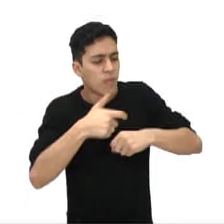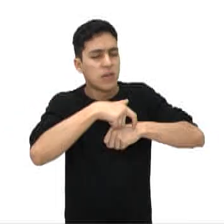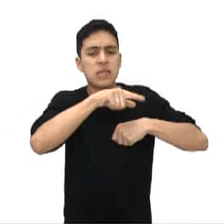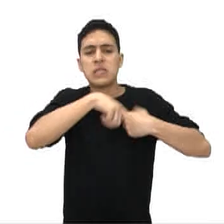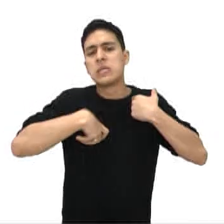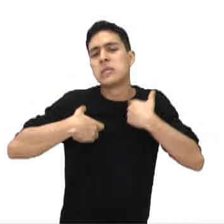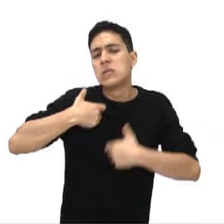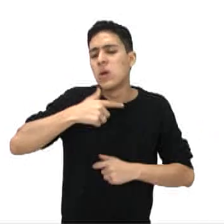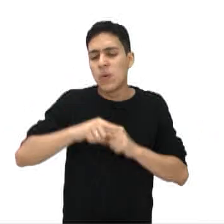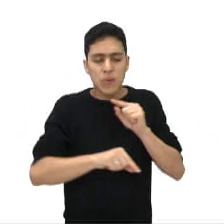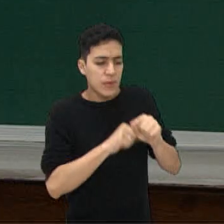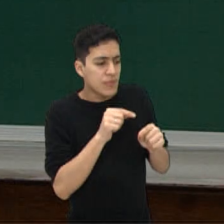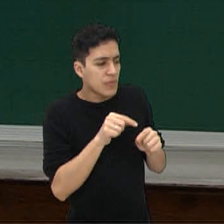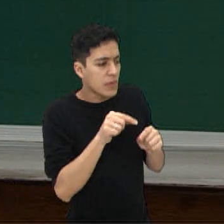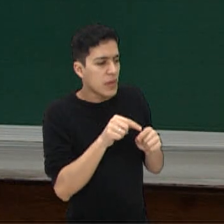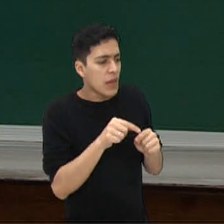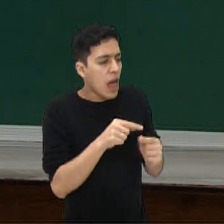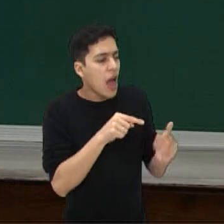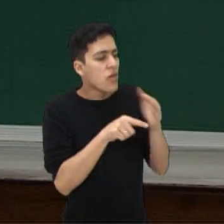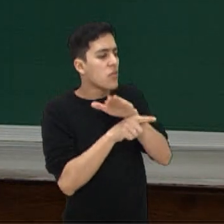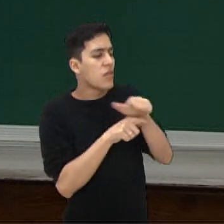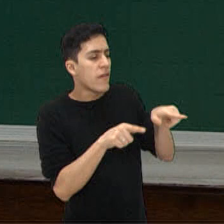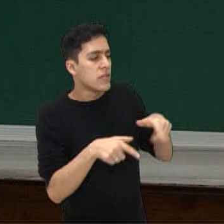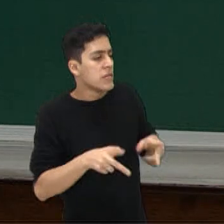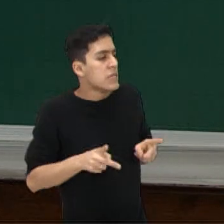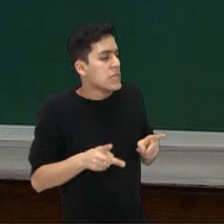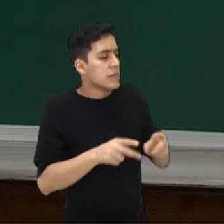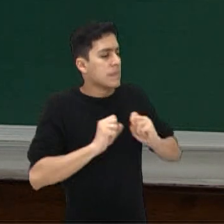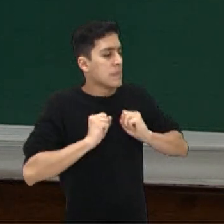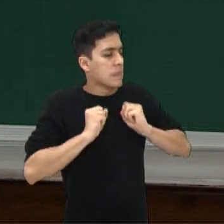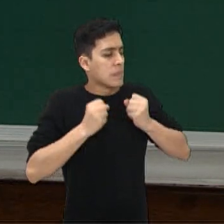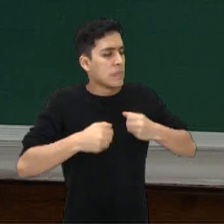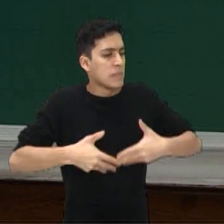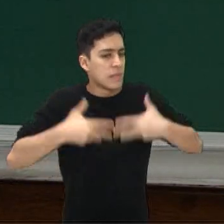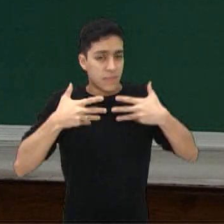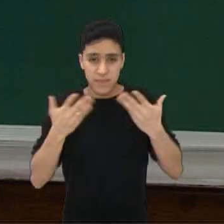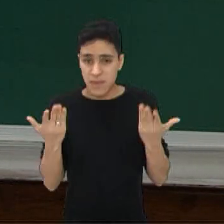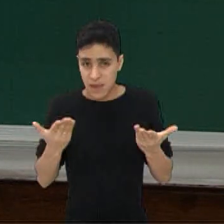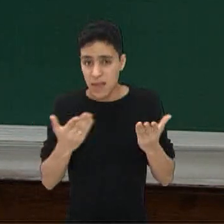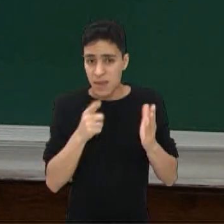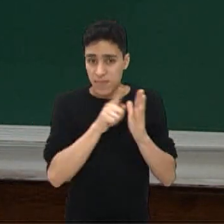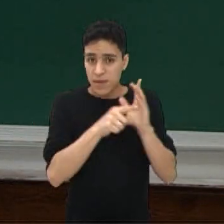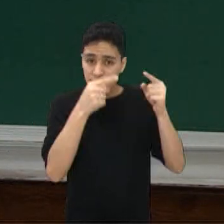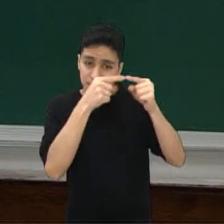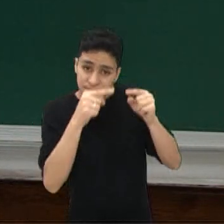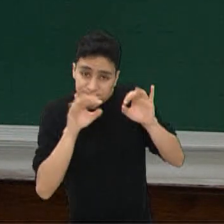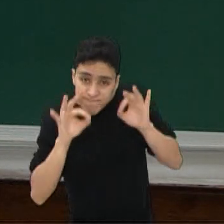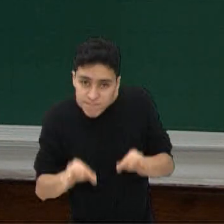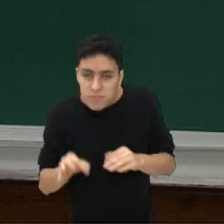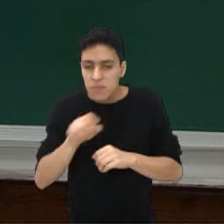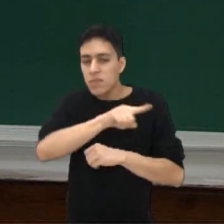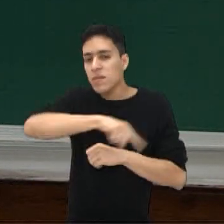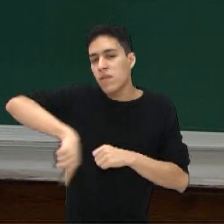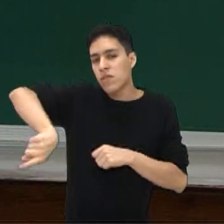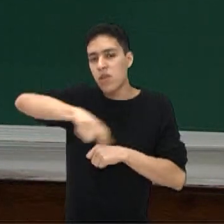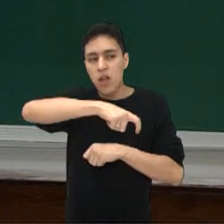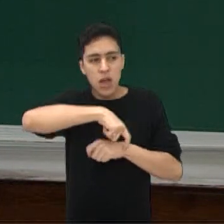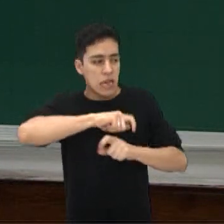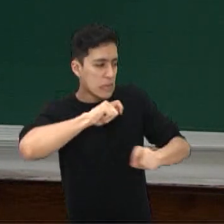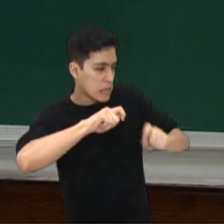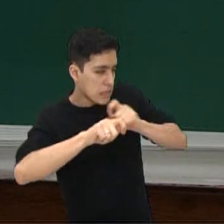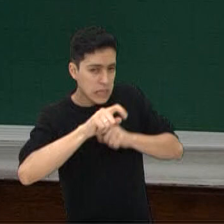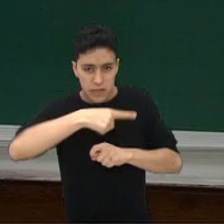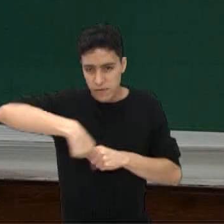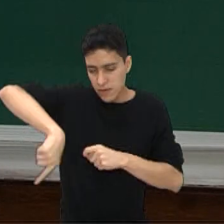te mantinha motivada, né? Então, essa ordem lógica das perguntas, a hora que você for fazer uma entrevista, que